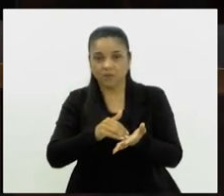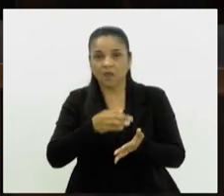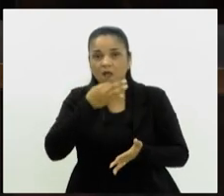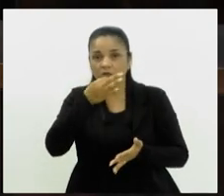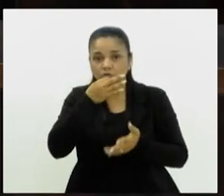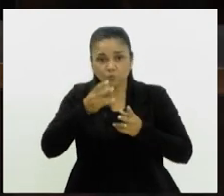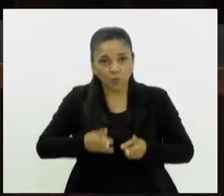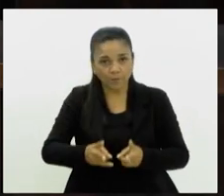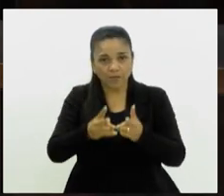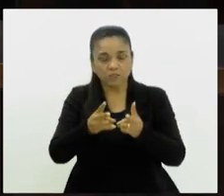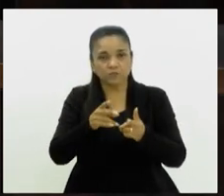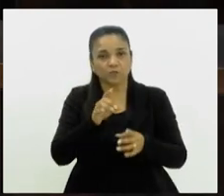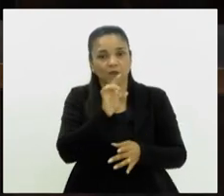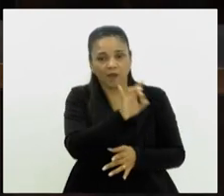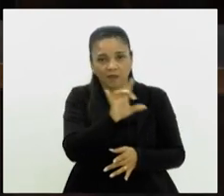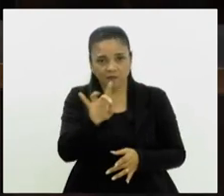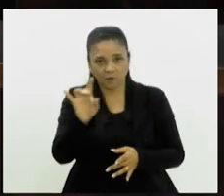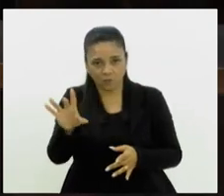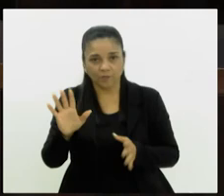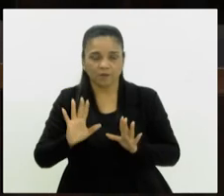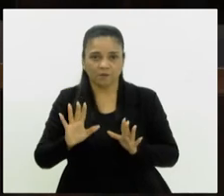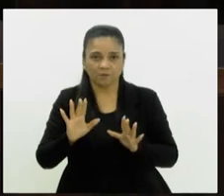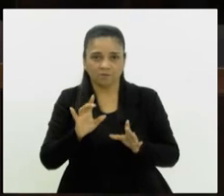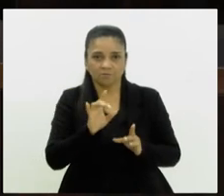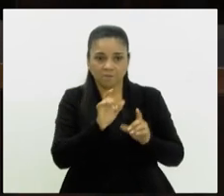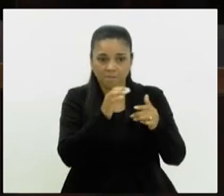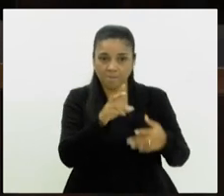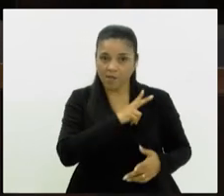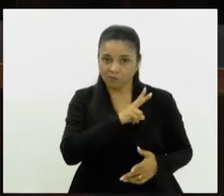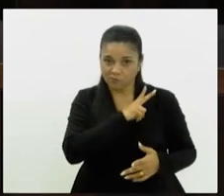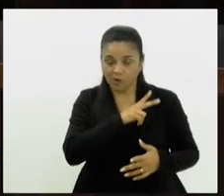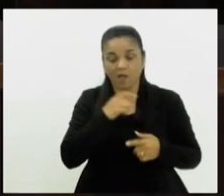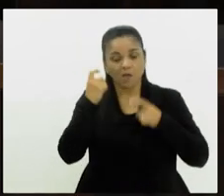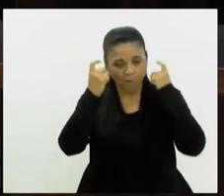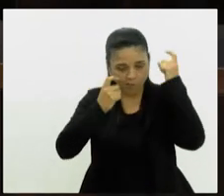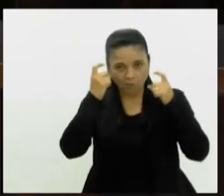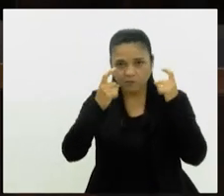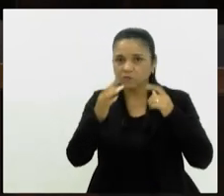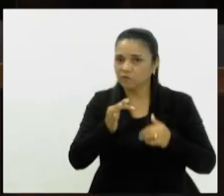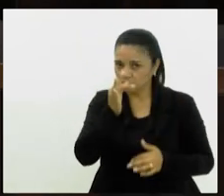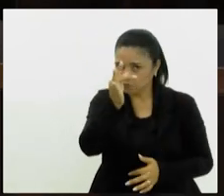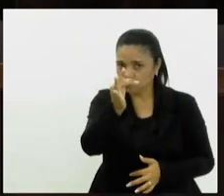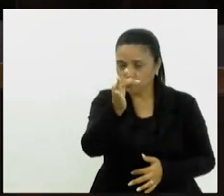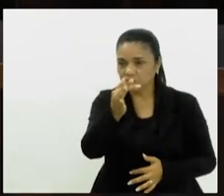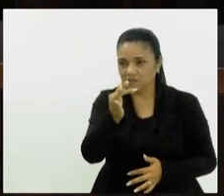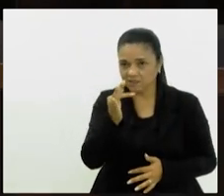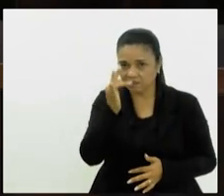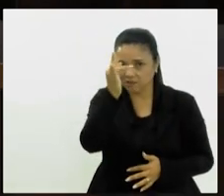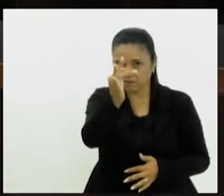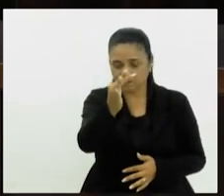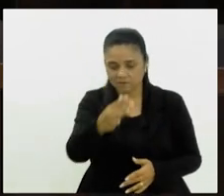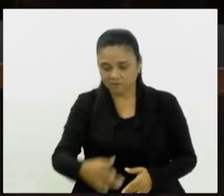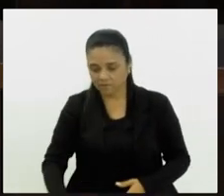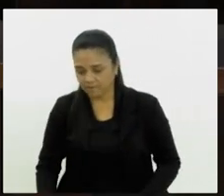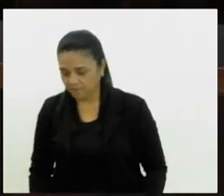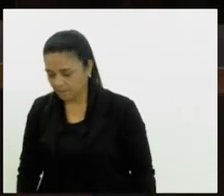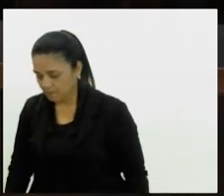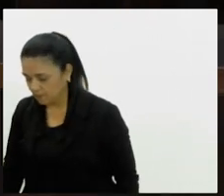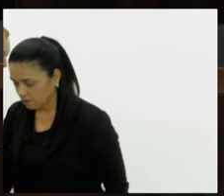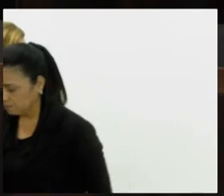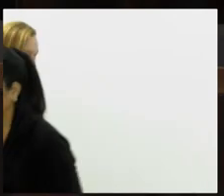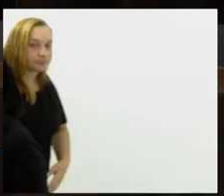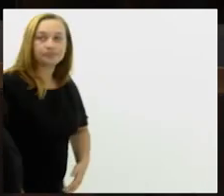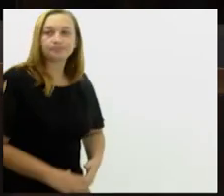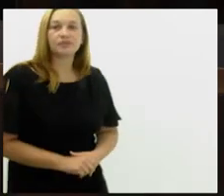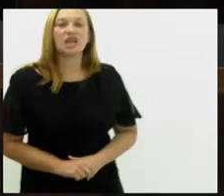cada uma no seu ministério. Então, vejo também com muita preocupação e volto a dizer, não é uma secretaria que